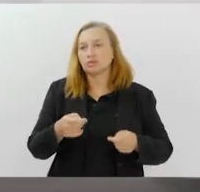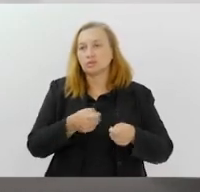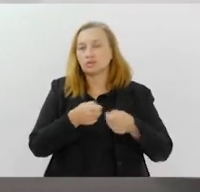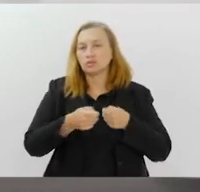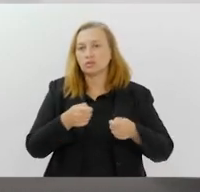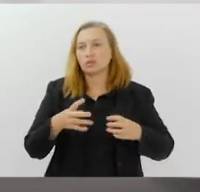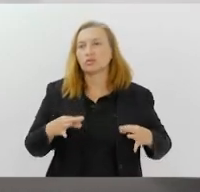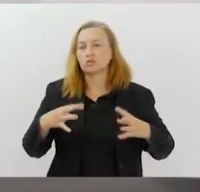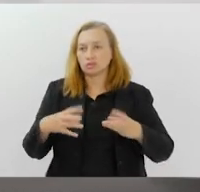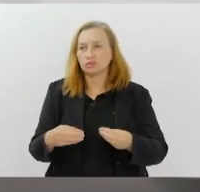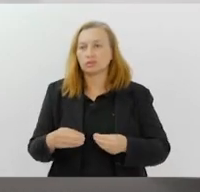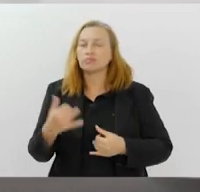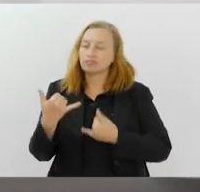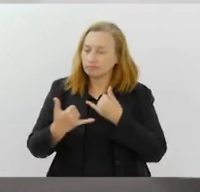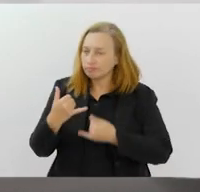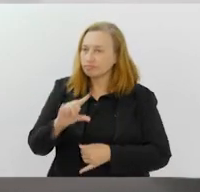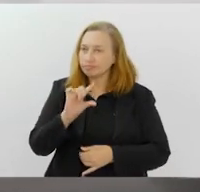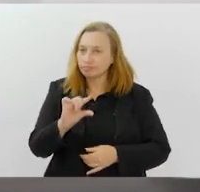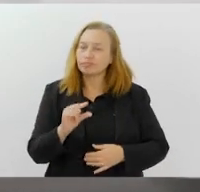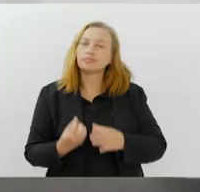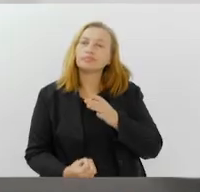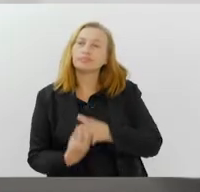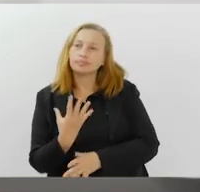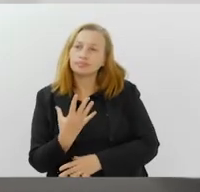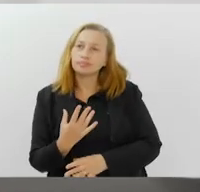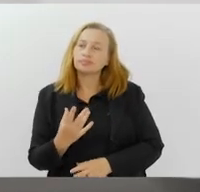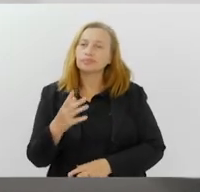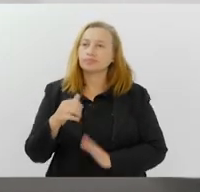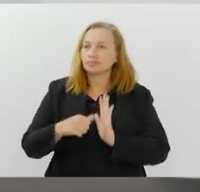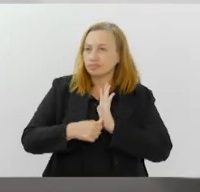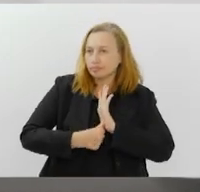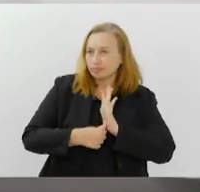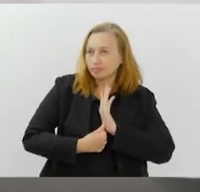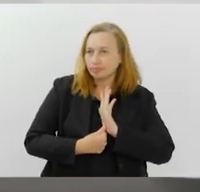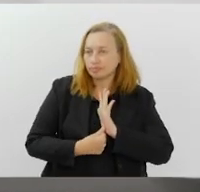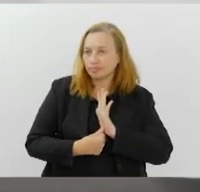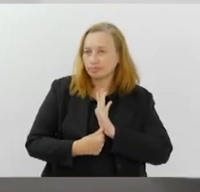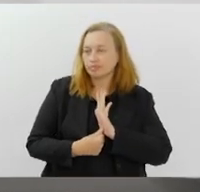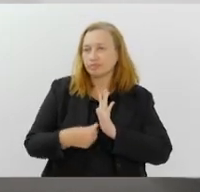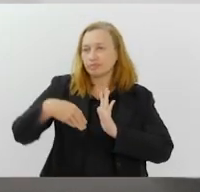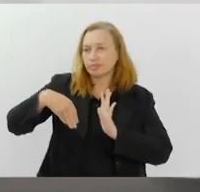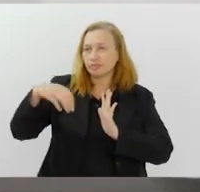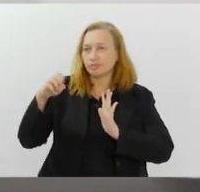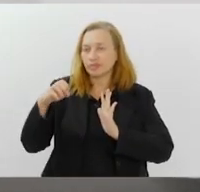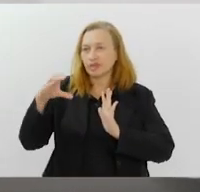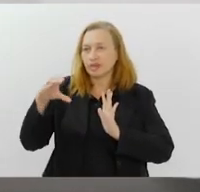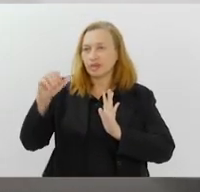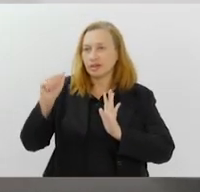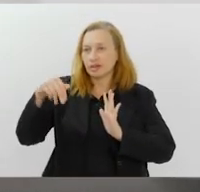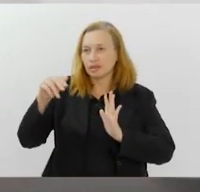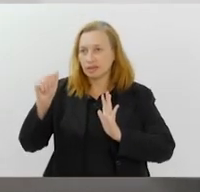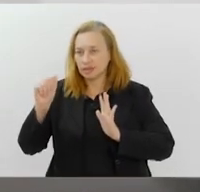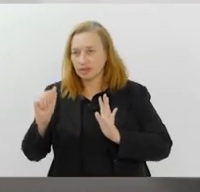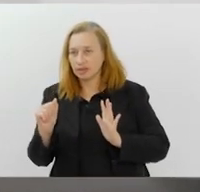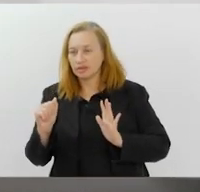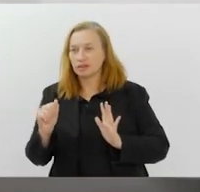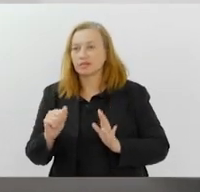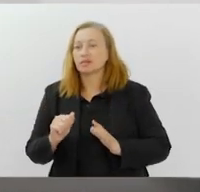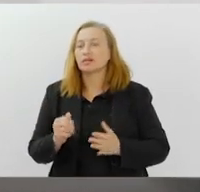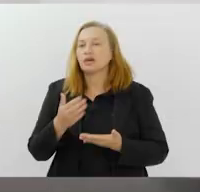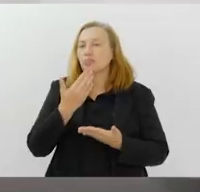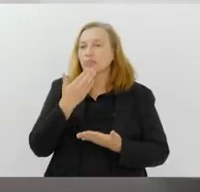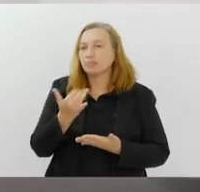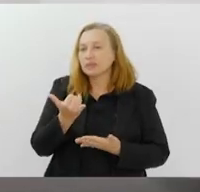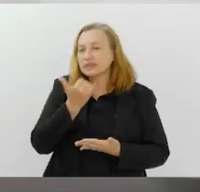humano sobre a produção eh biométrica e Mecânica dos dados né então acho que é mais nesse elemento Peço